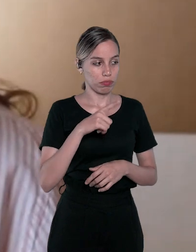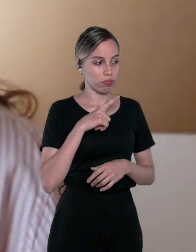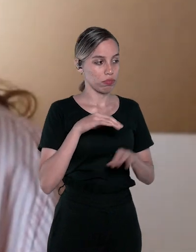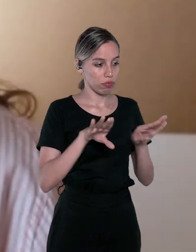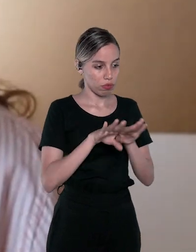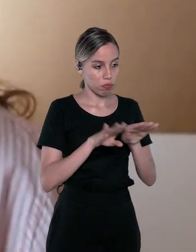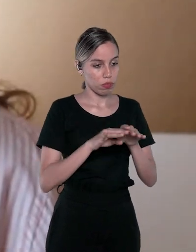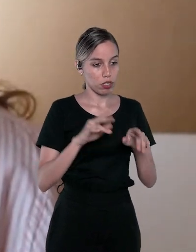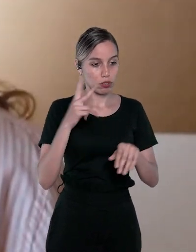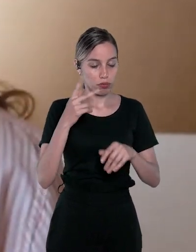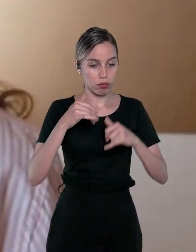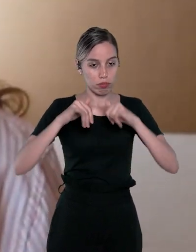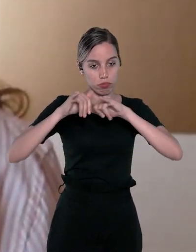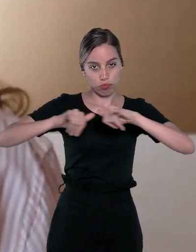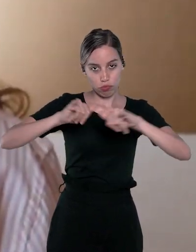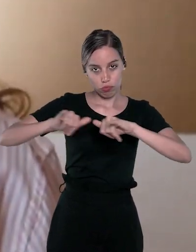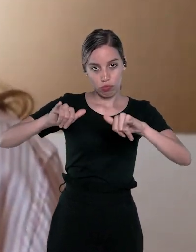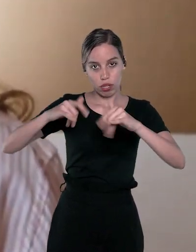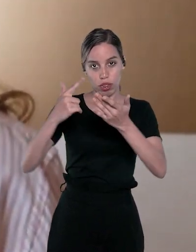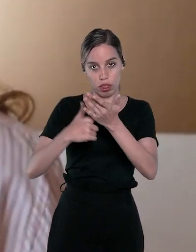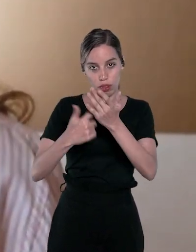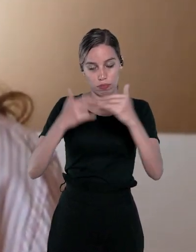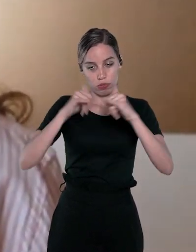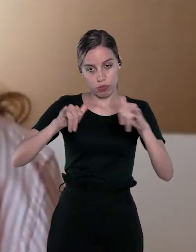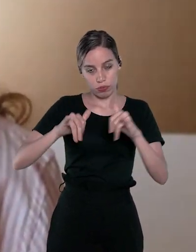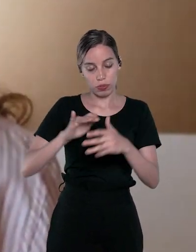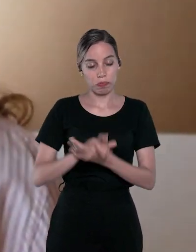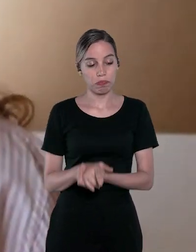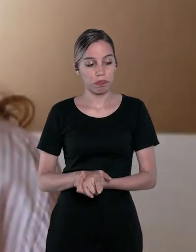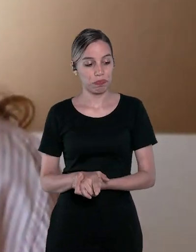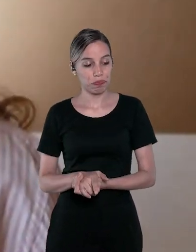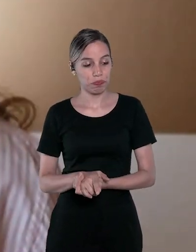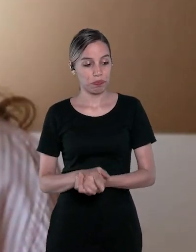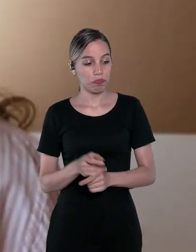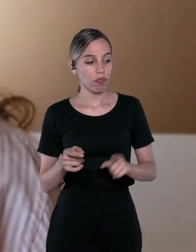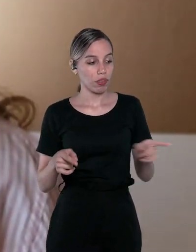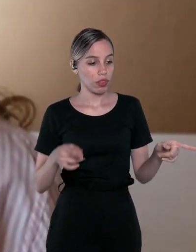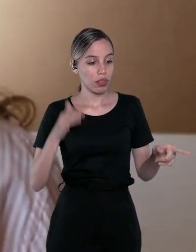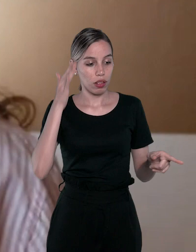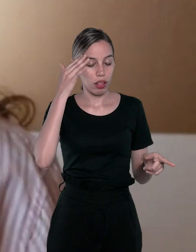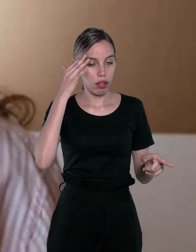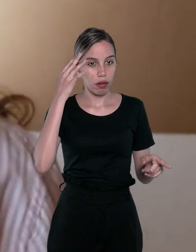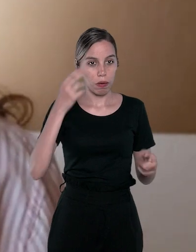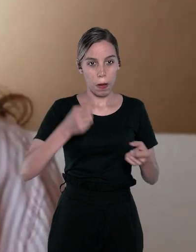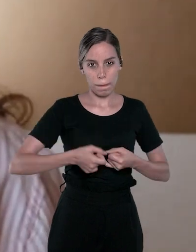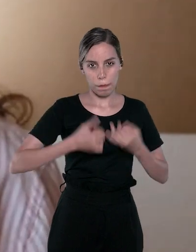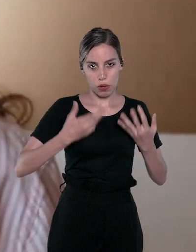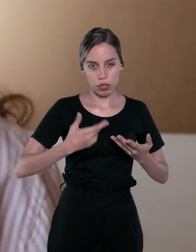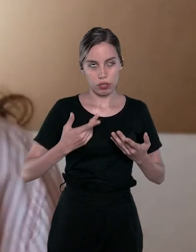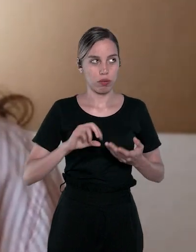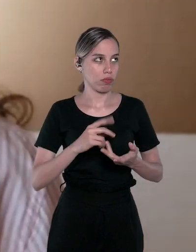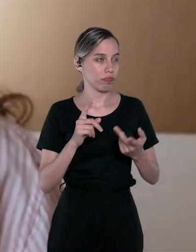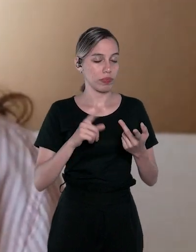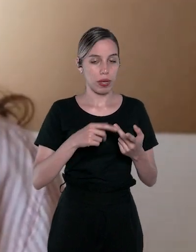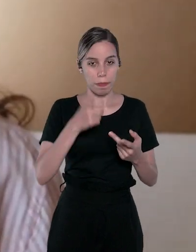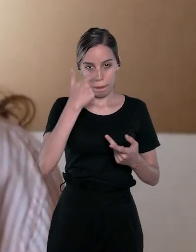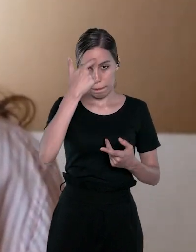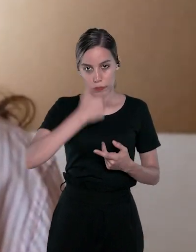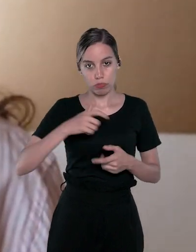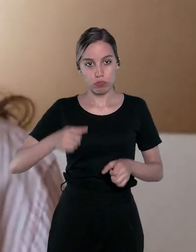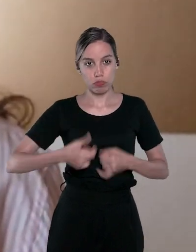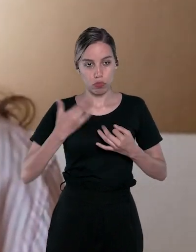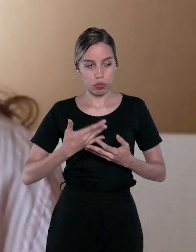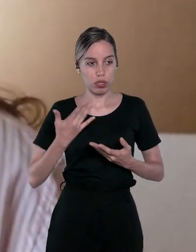vê que a poesia, o poeta, ele tem alguma missão? Eu penso assim, nesse mundo cada vez